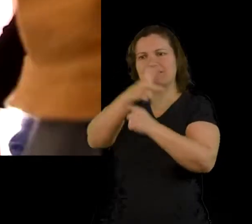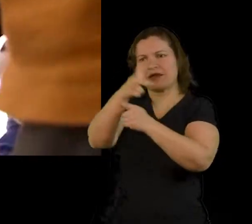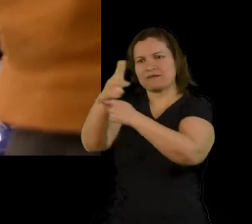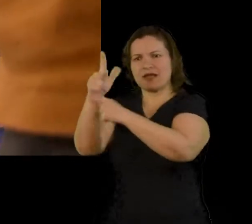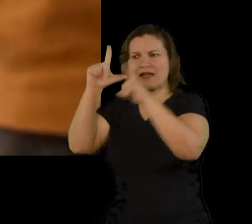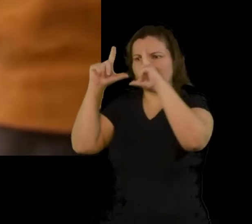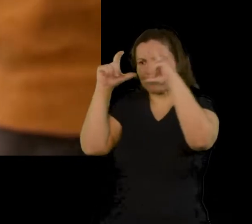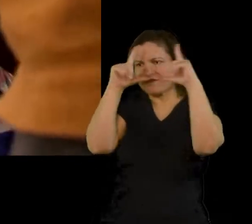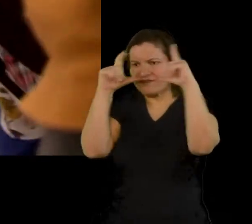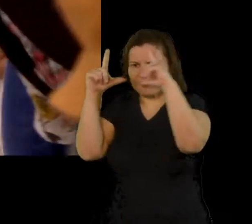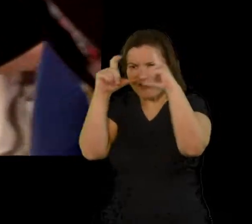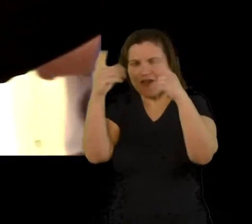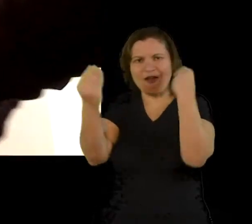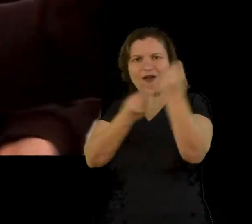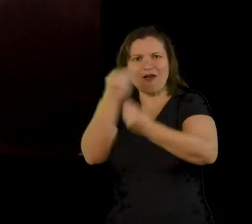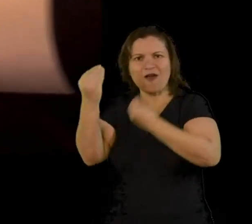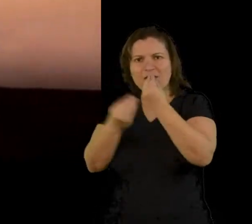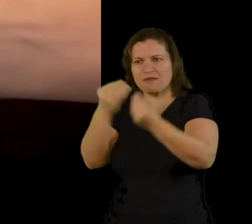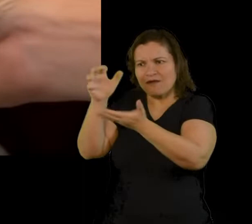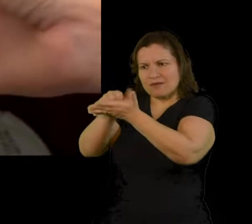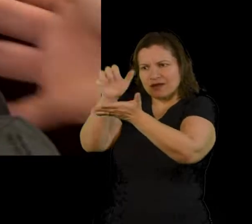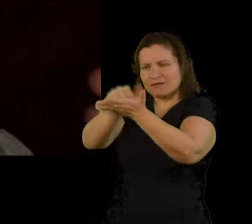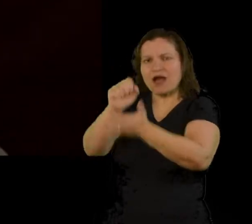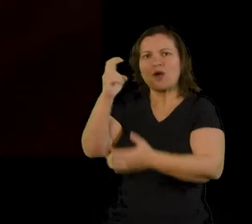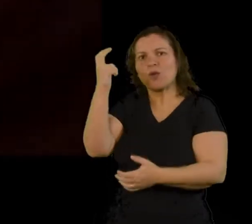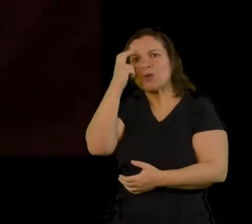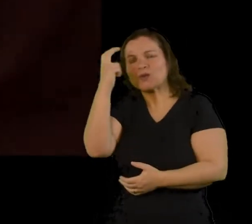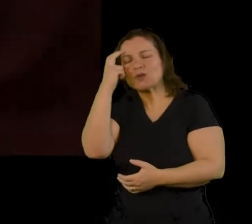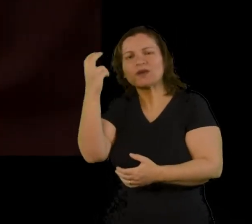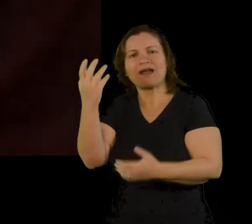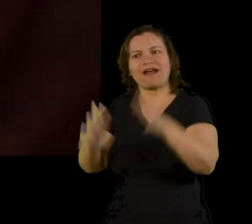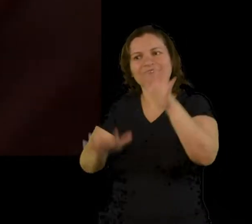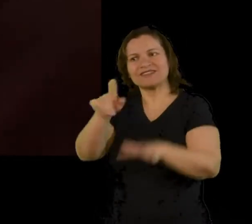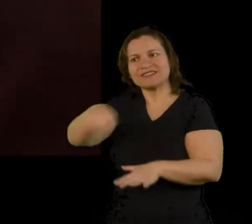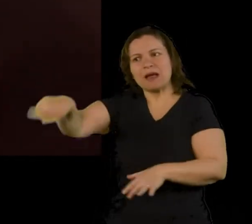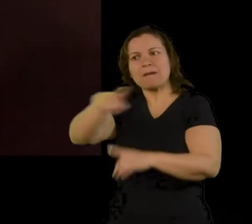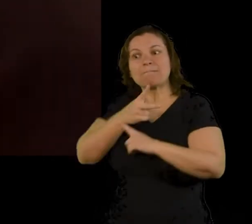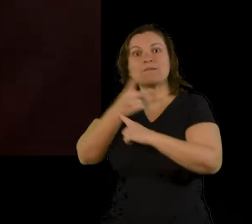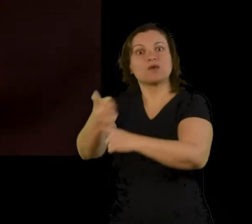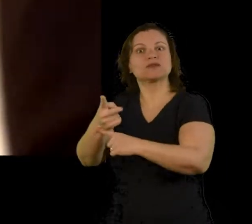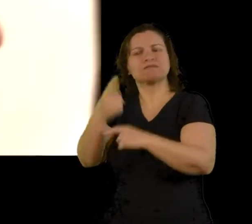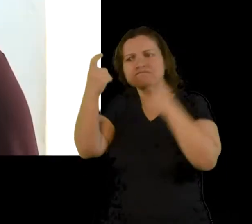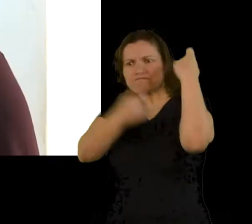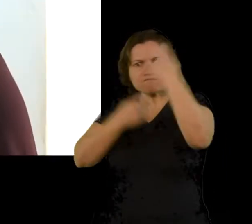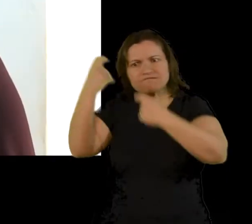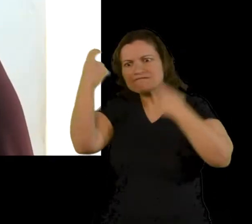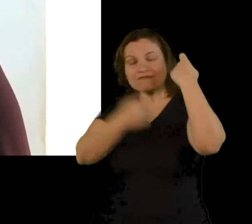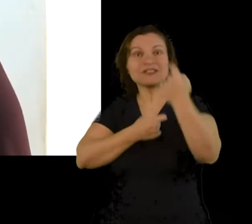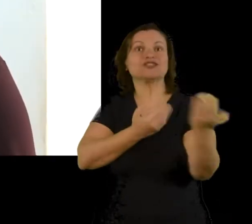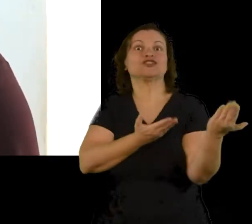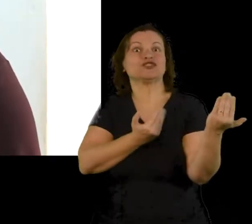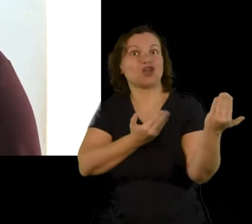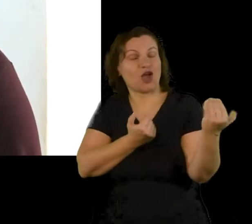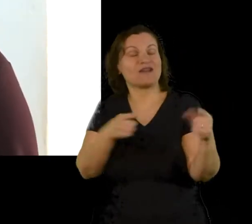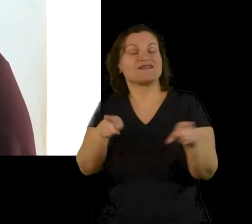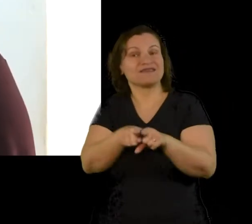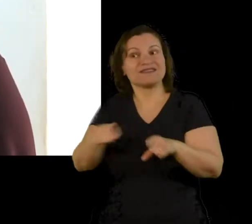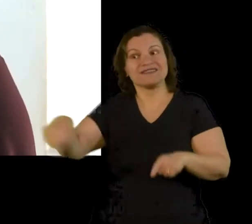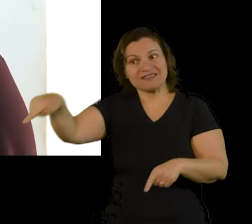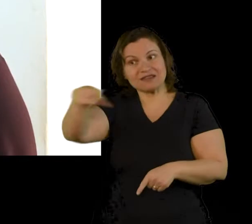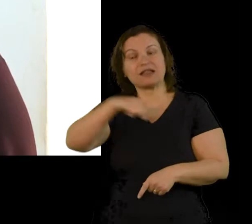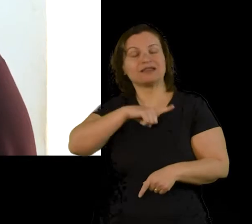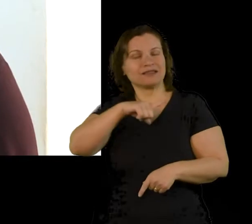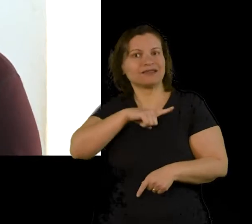de fotografia, de resgate de cultura. Muitos estão em busca do. Tem essa preocupação dos jovens, né? Que